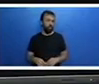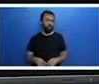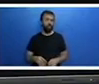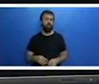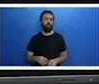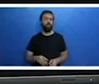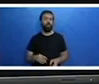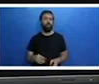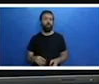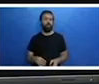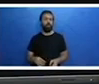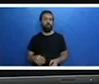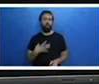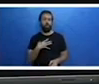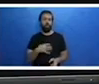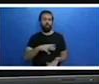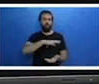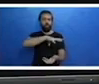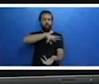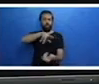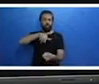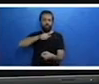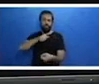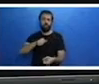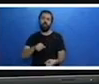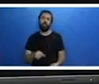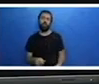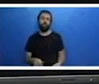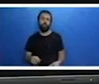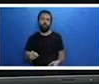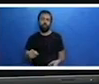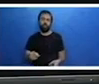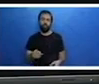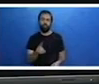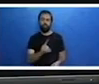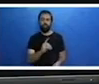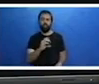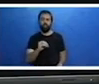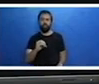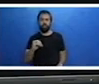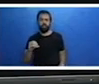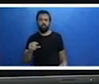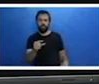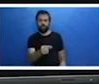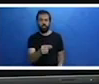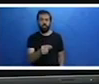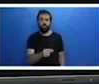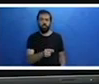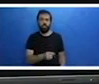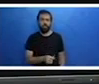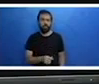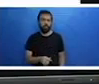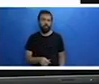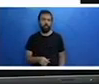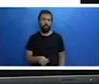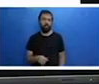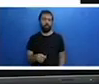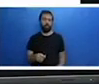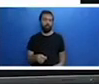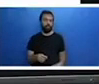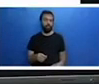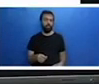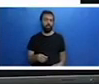internacional, tabuleiro de 10x10, são a de 100 casas. As peças podem capturar para frente e para